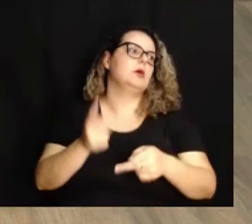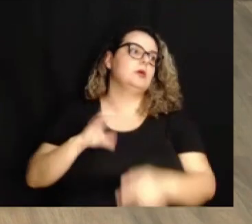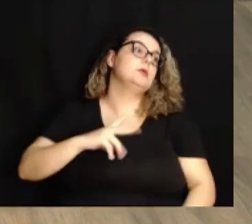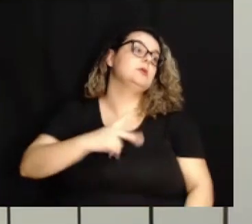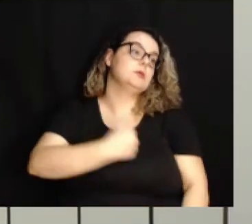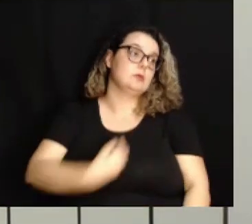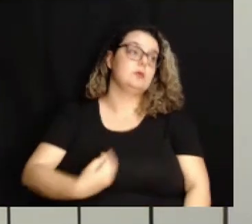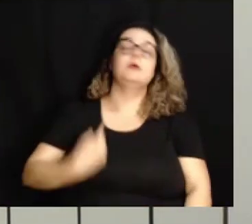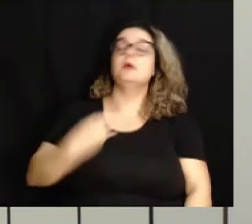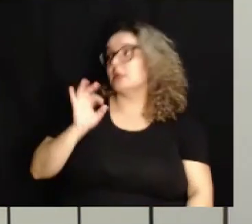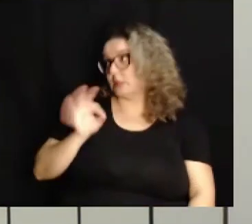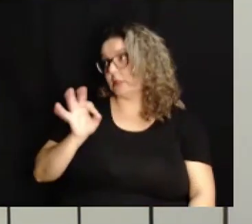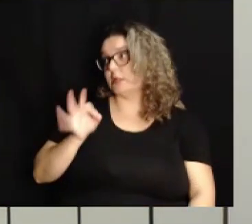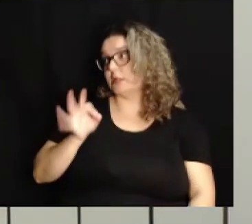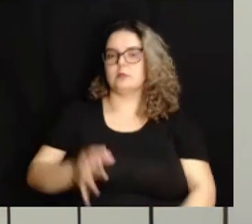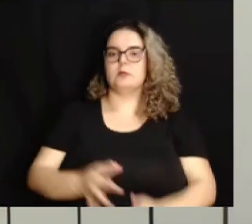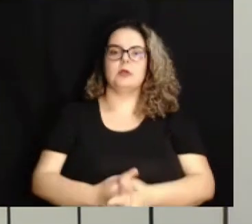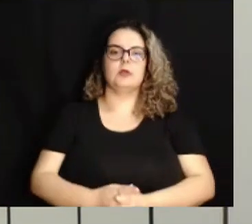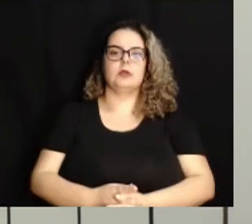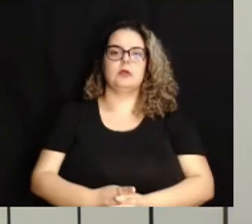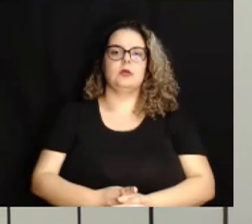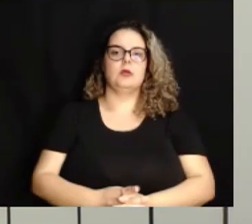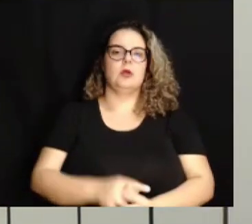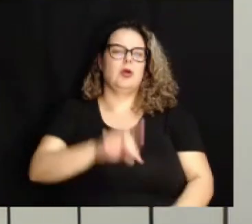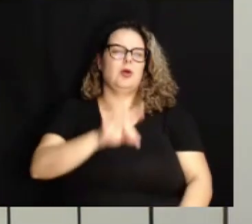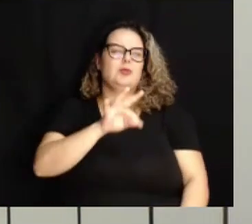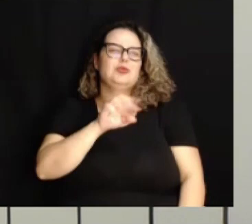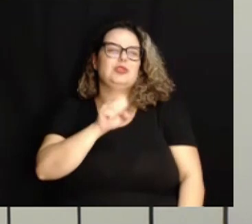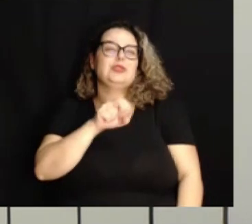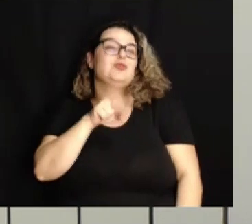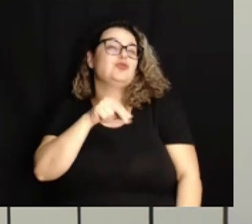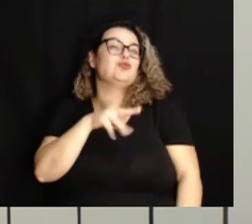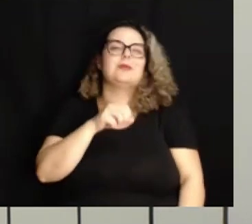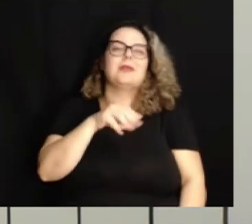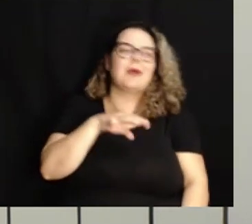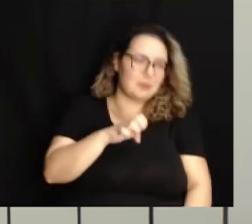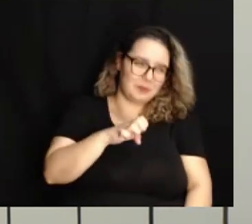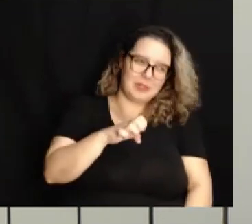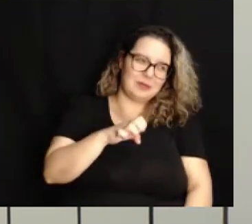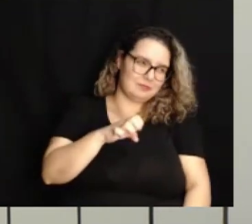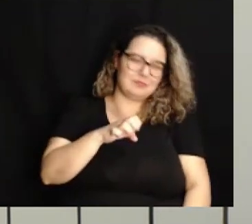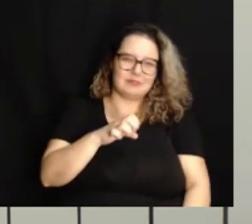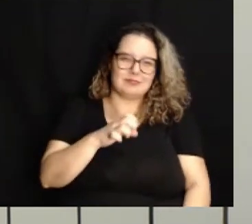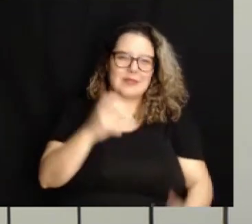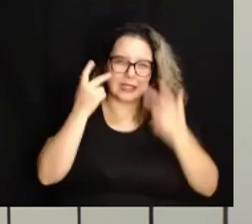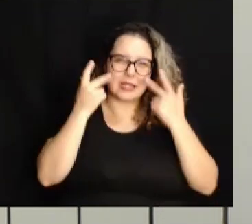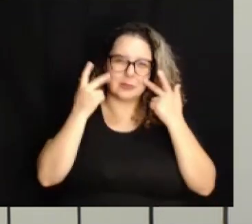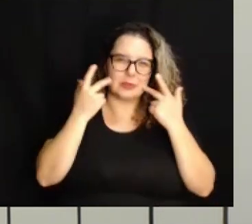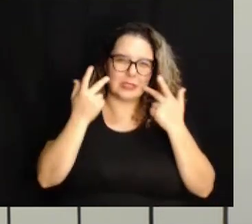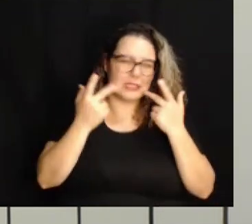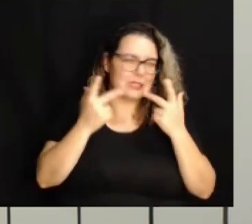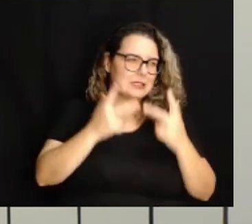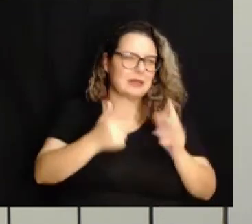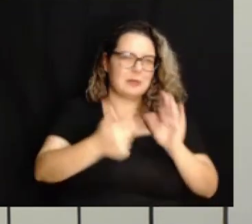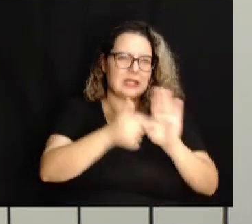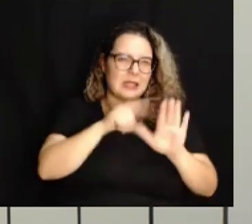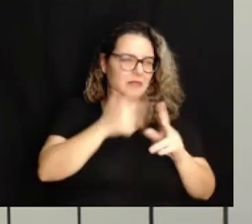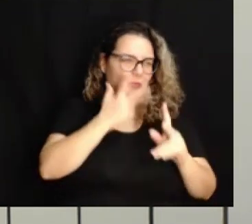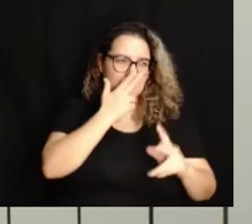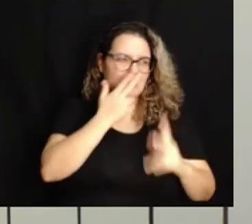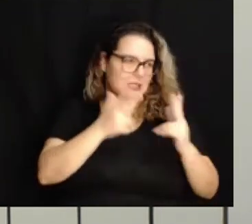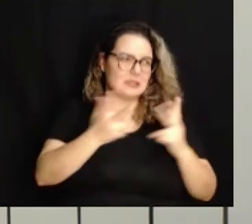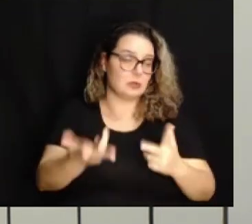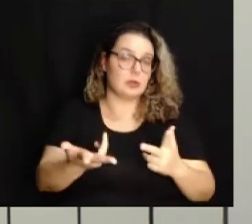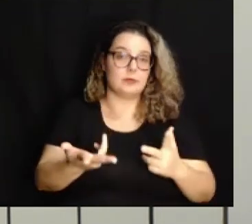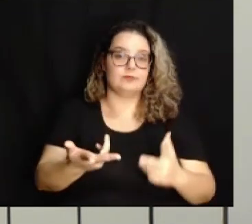um tsunami existencial, mais ou menos é isso que acontece, né? Uma das grandes dificuldades dos sobreviventes, a gente está aqui falando de